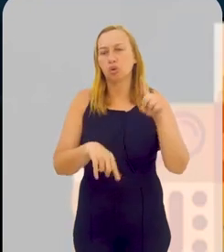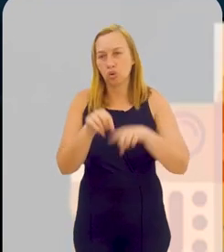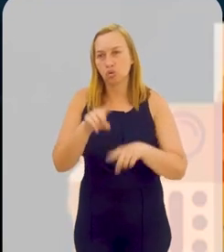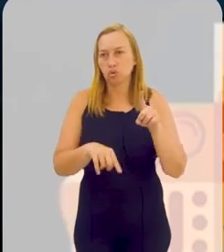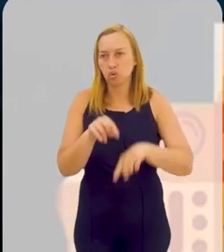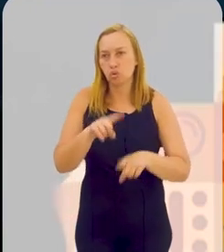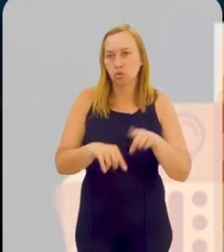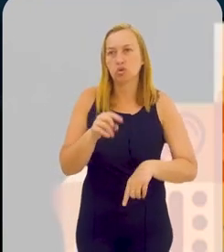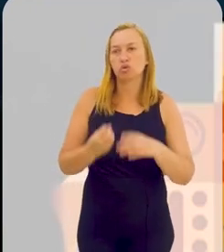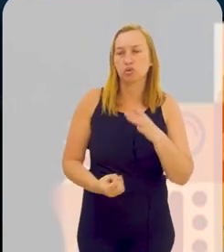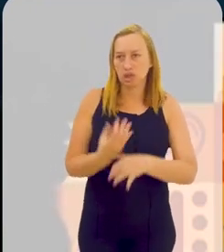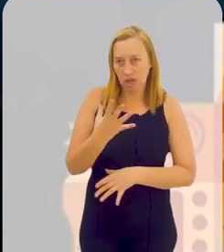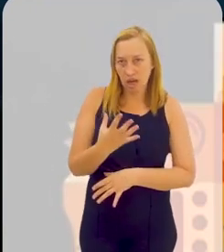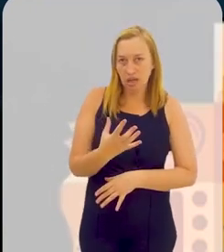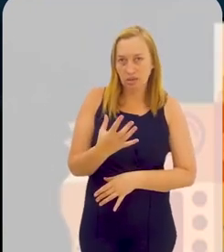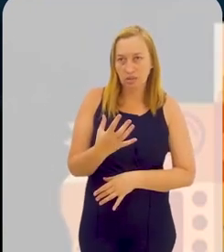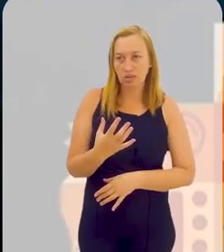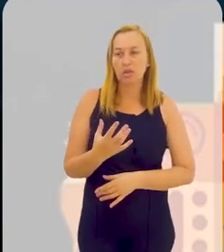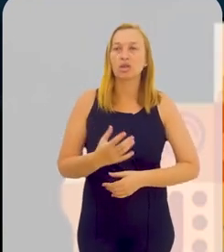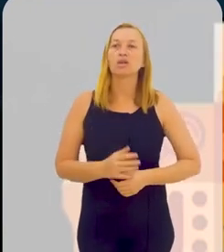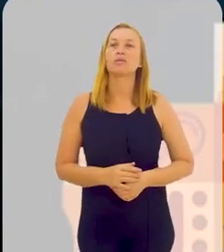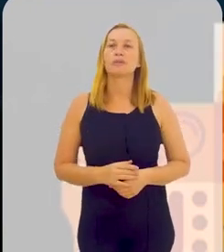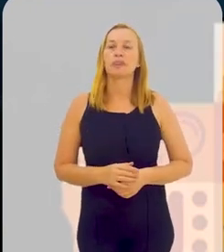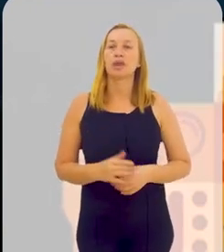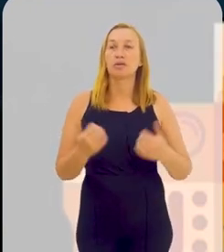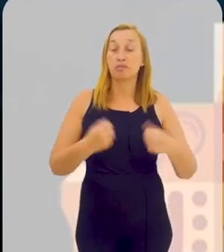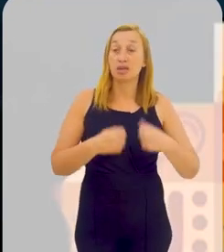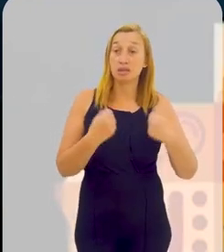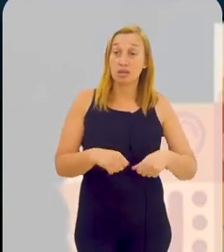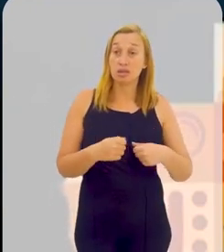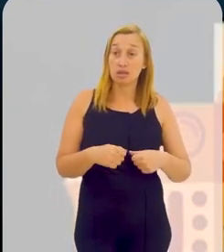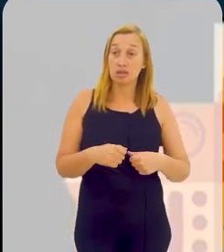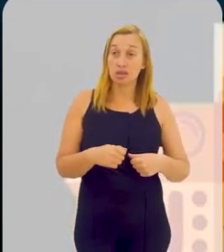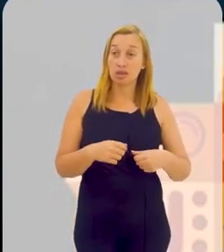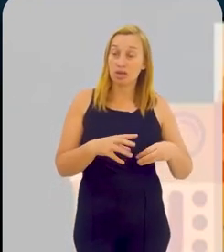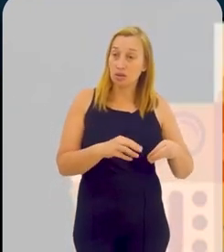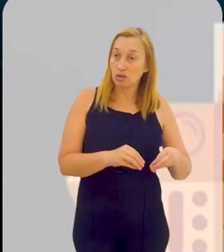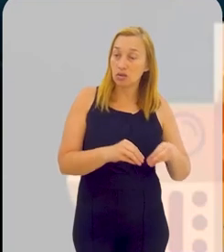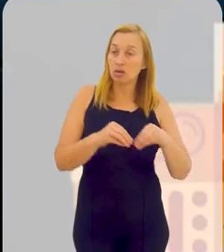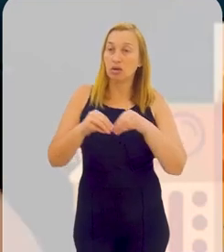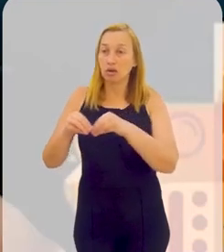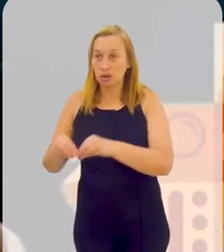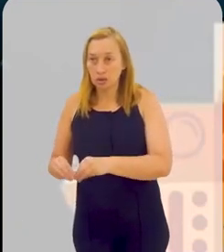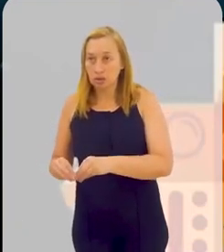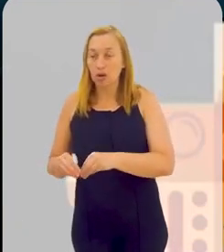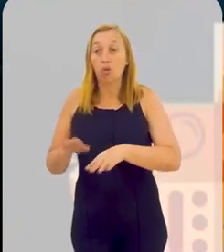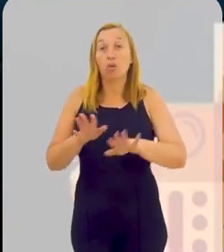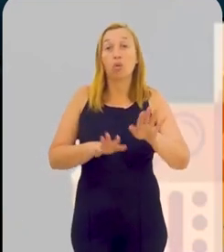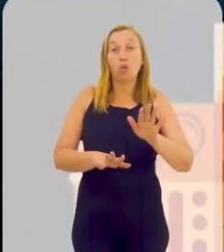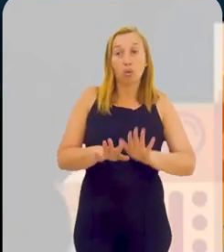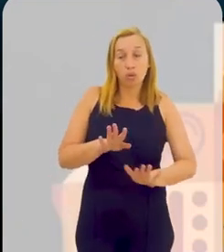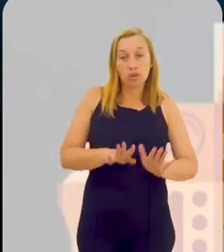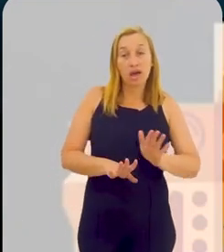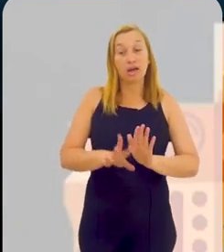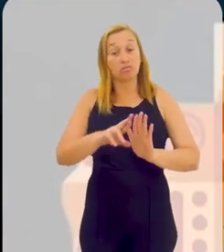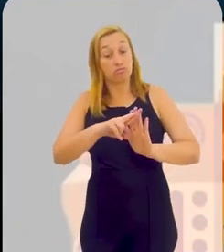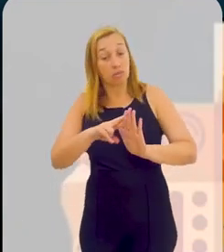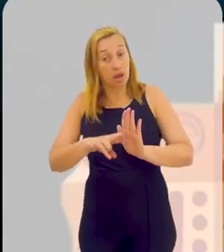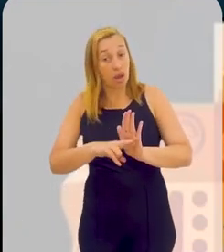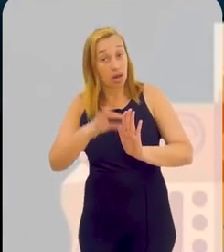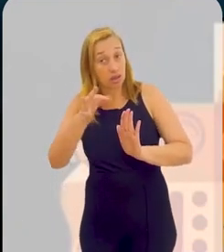de produtos e subprodutos são gerados a partir. E esse produto tem que ser transportado de uma